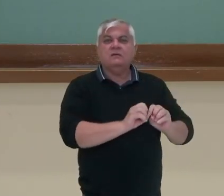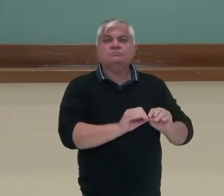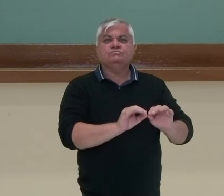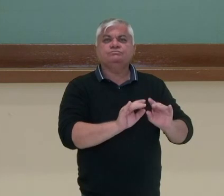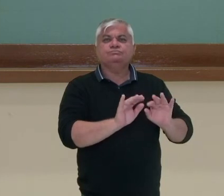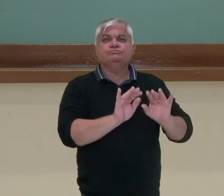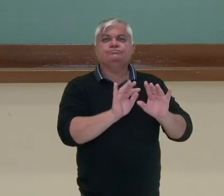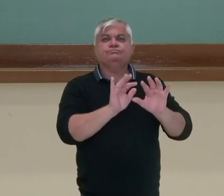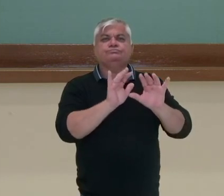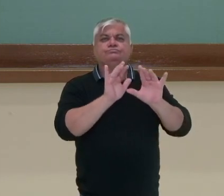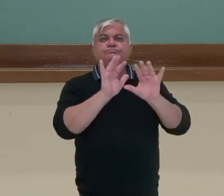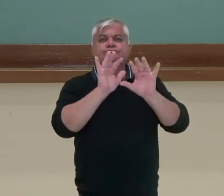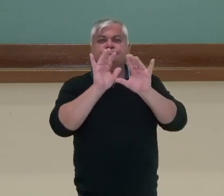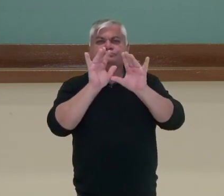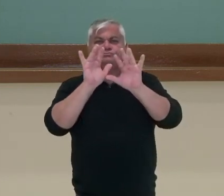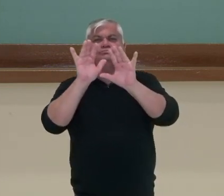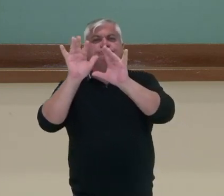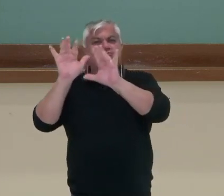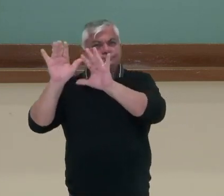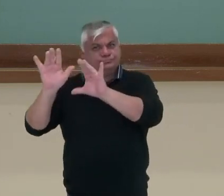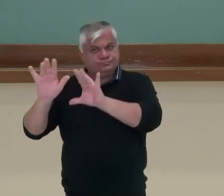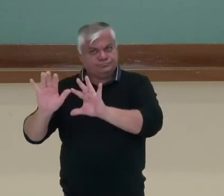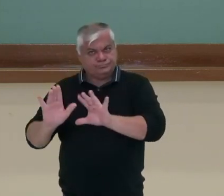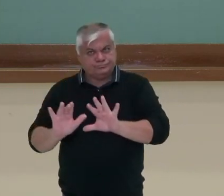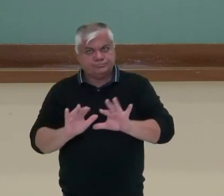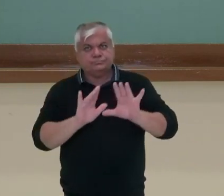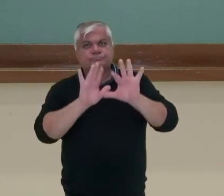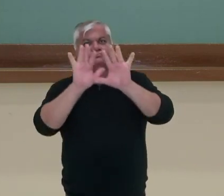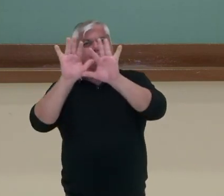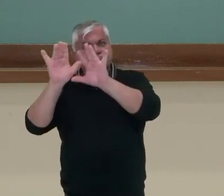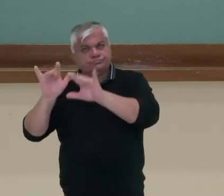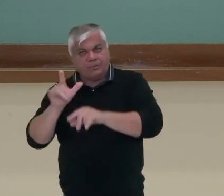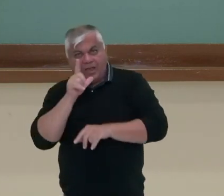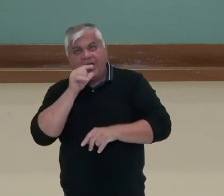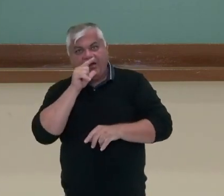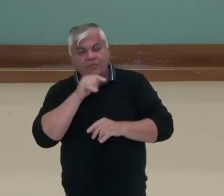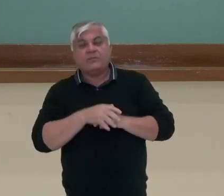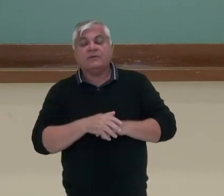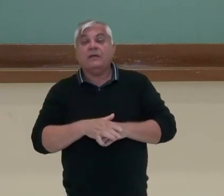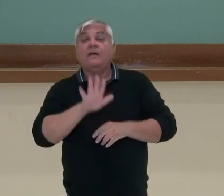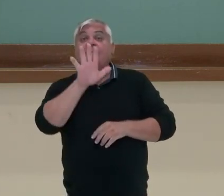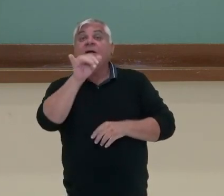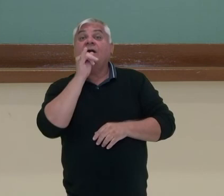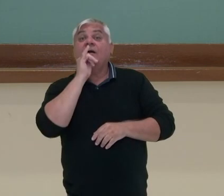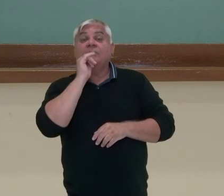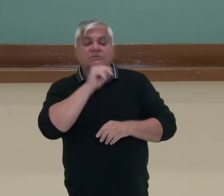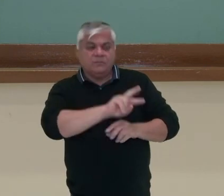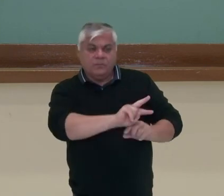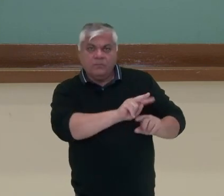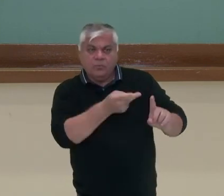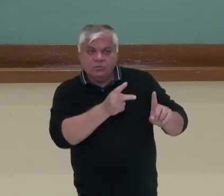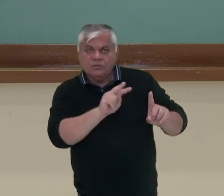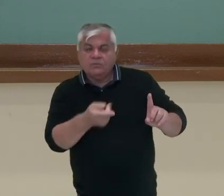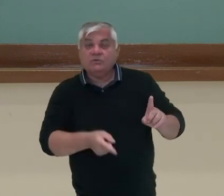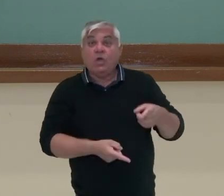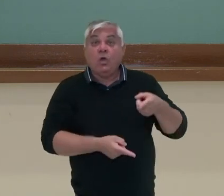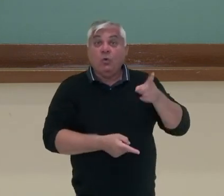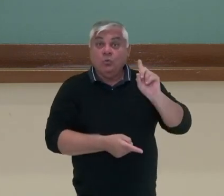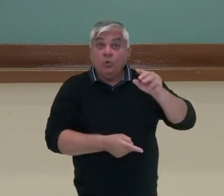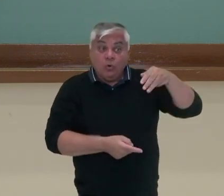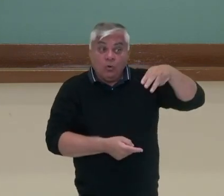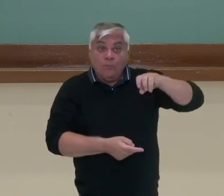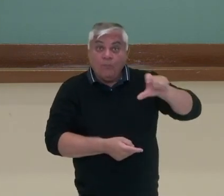mais agitadas, que é o estado, né, gasoso, o estado de vapor da água. E aí, para fazer esse processo, 1 mol de água vai precisar